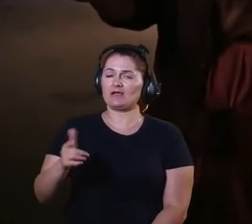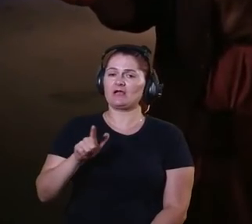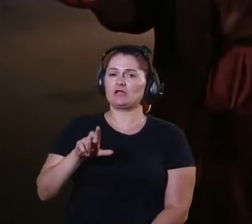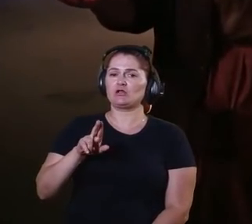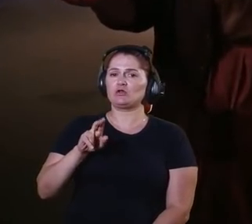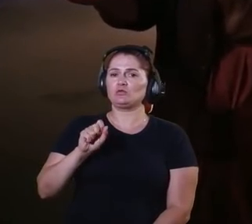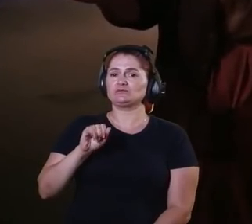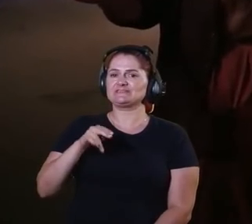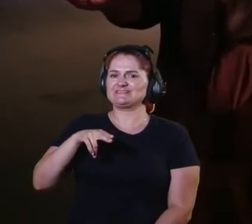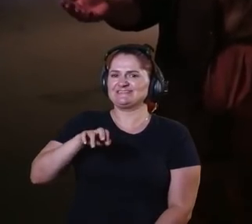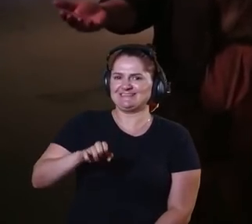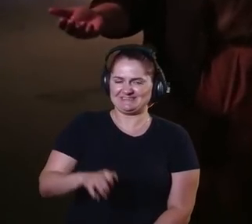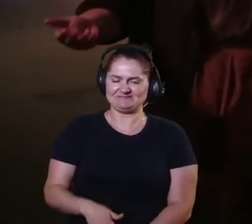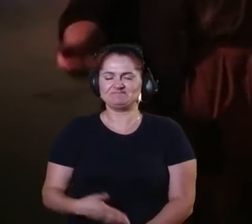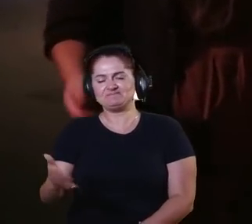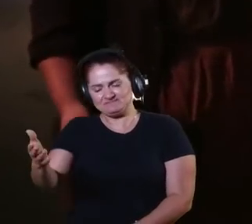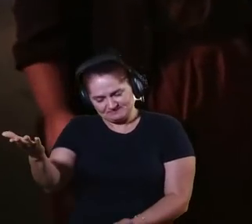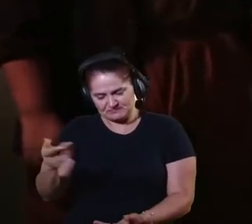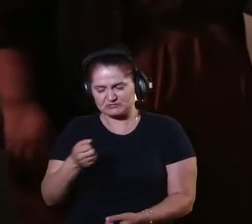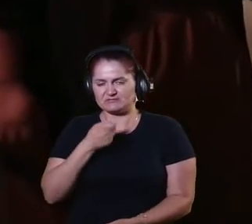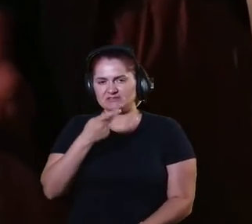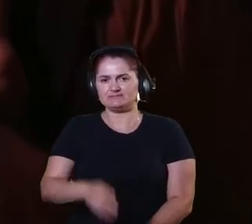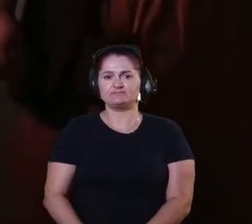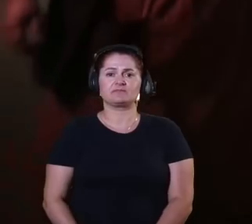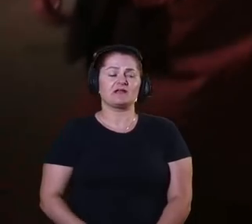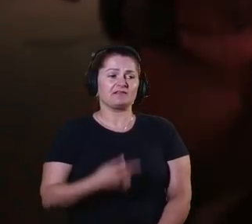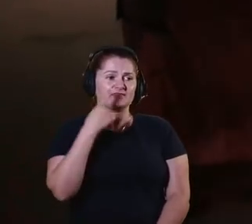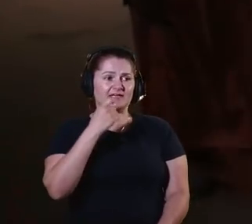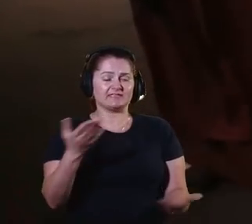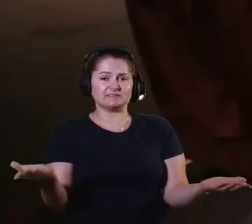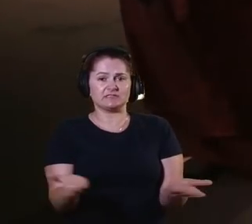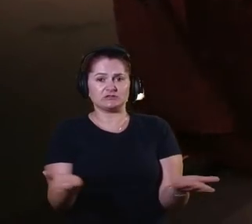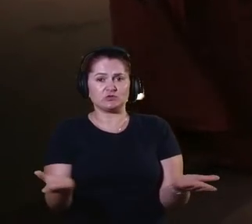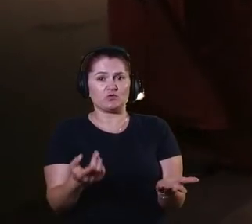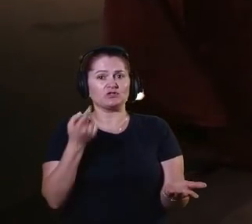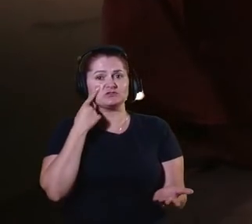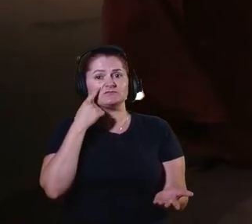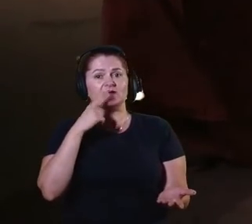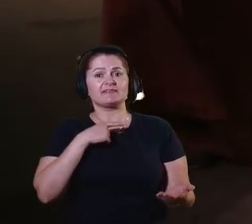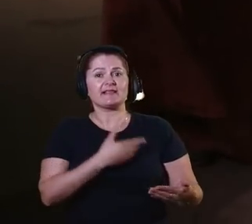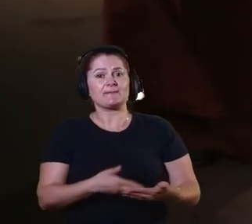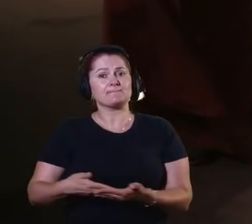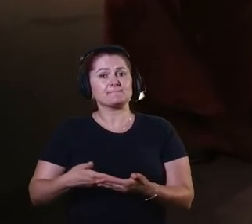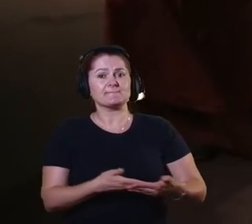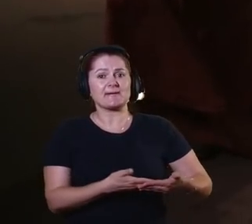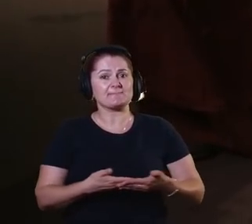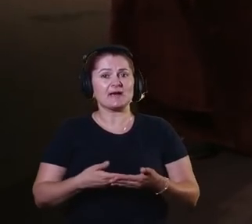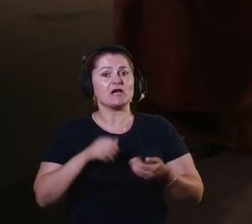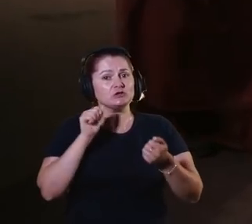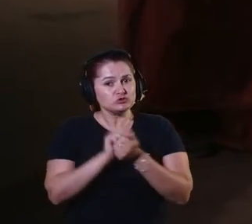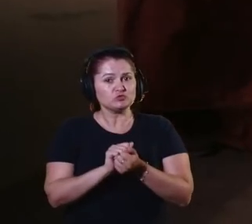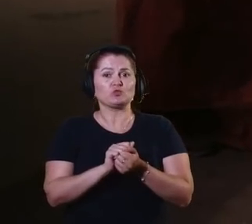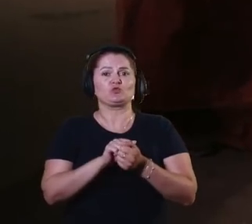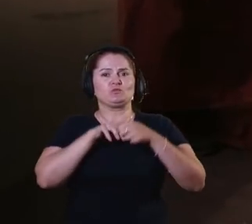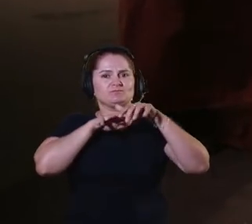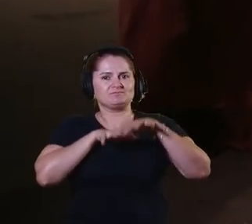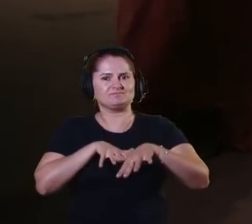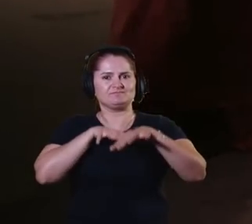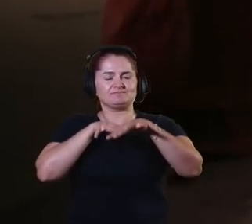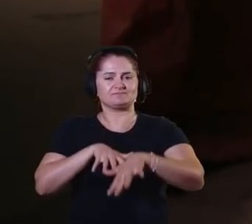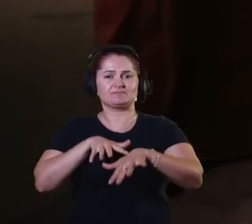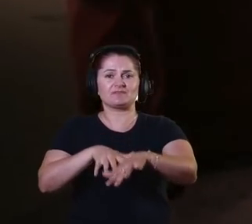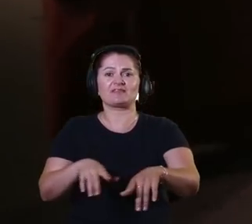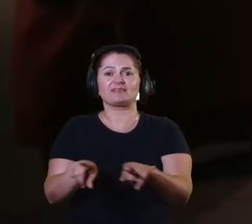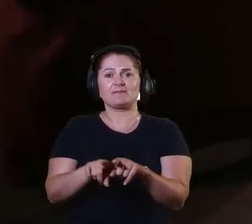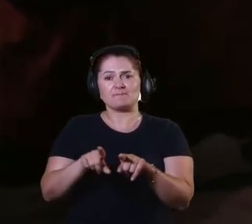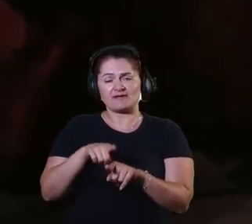aqui a participação de crianças. Nós temos até bebês de colo que estão desfilando. E a criança, ela tem um olhar de tudo ser